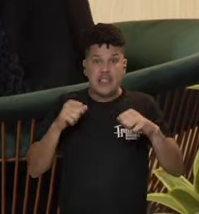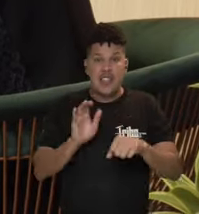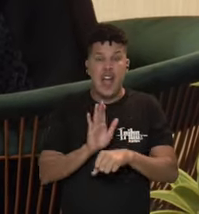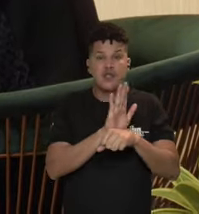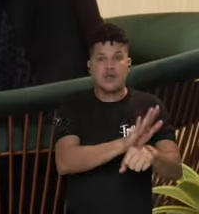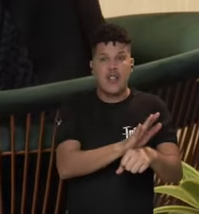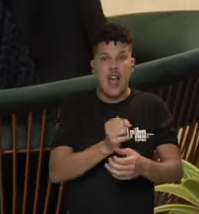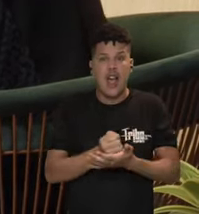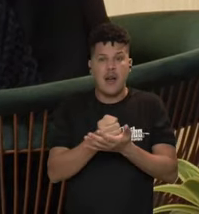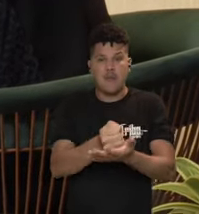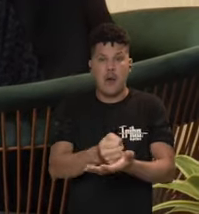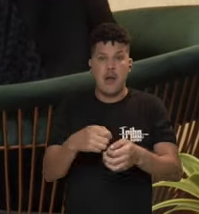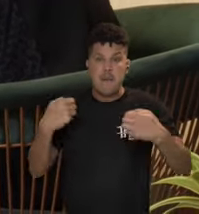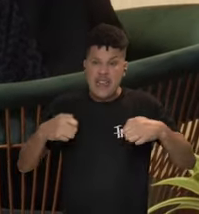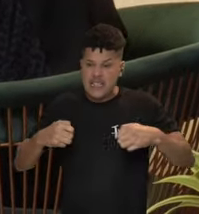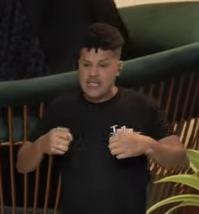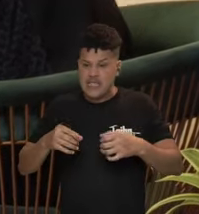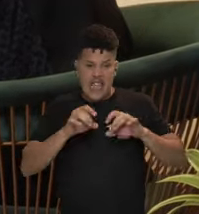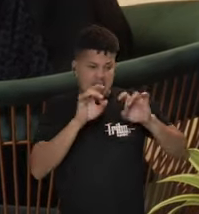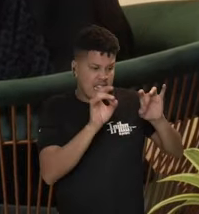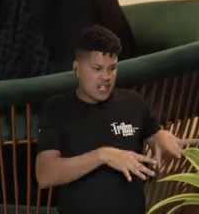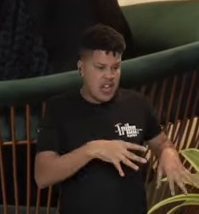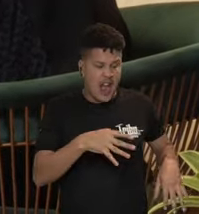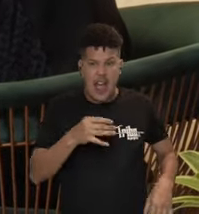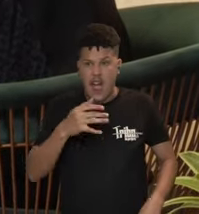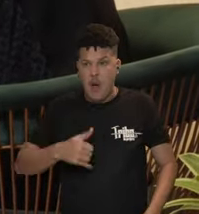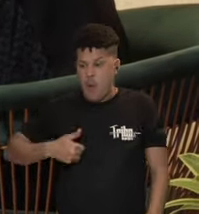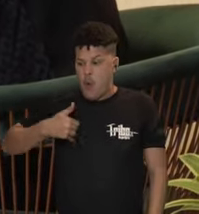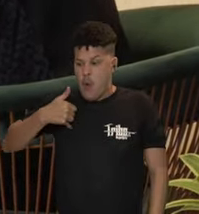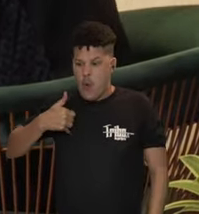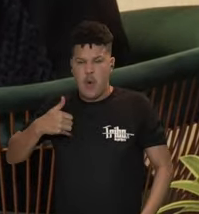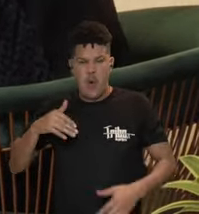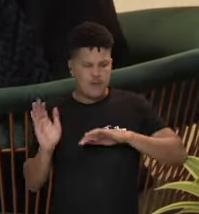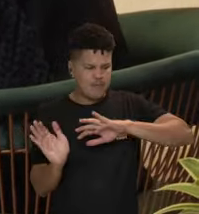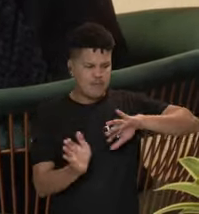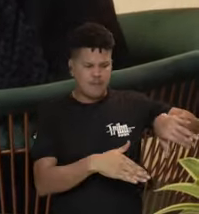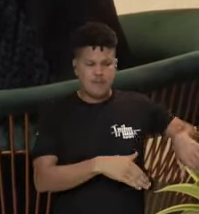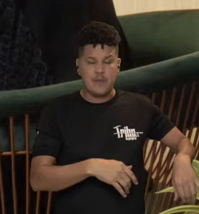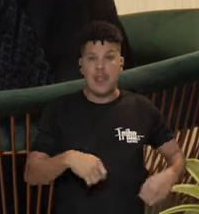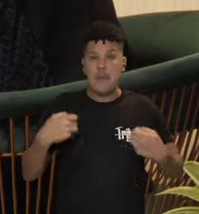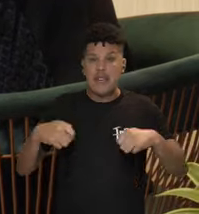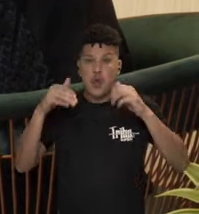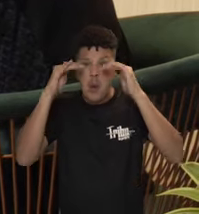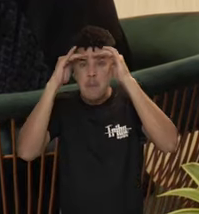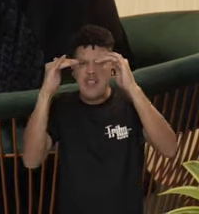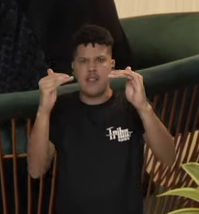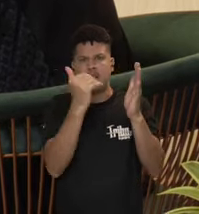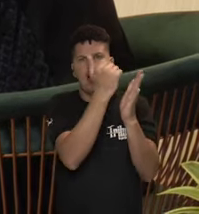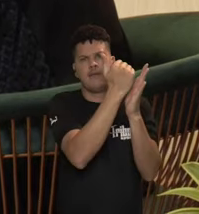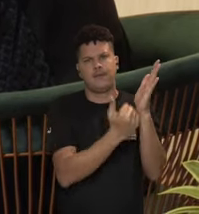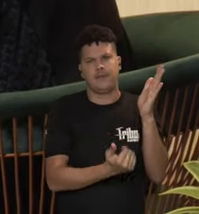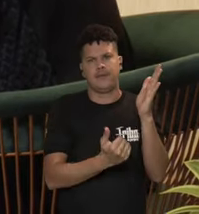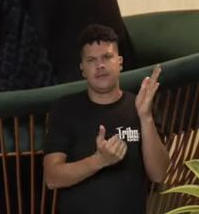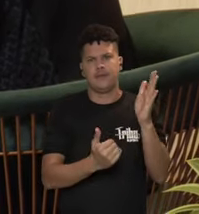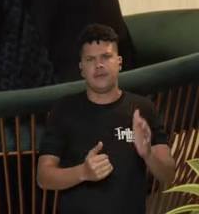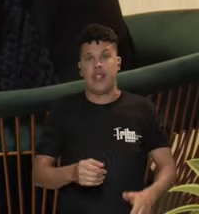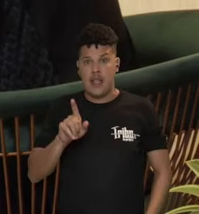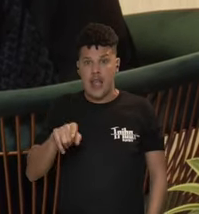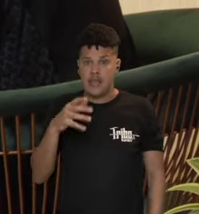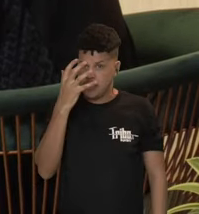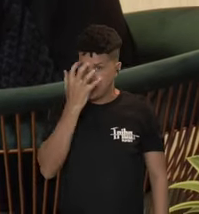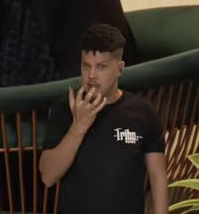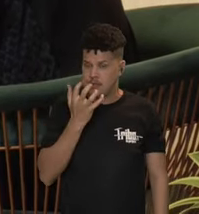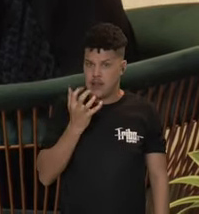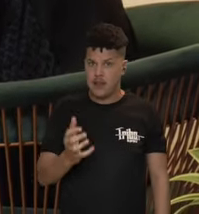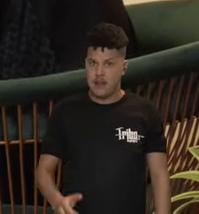Agora mais que nunca, a gente tem que deixar o orgulho de lado. Sim. A gente tem que seguir as normas, parceiro. Porque isso é sério. E se a